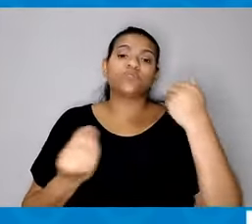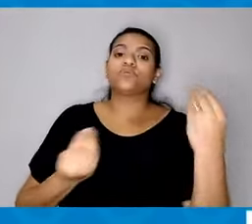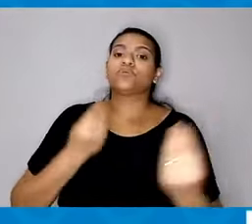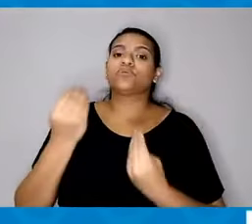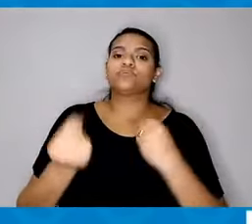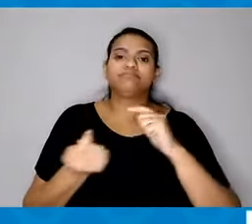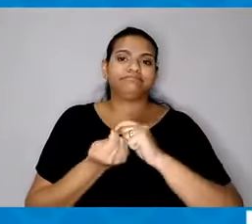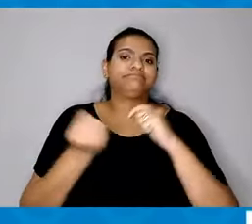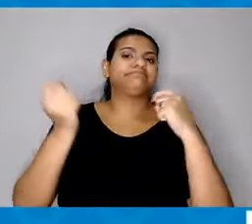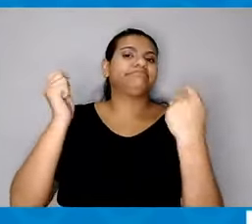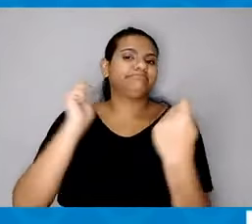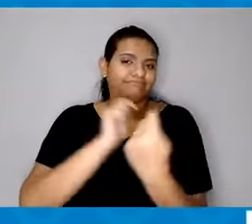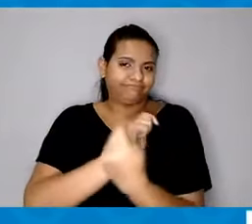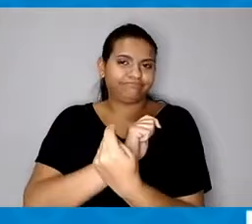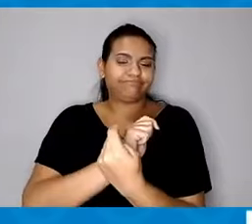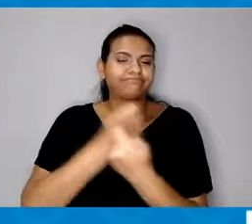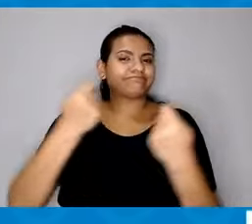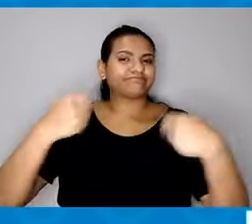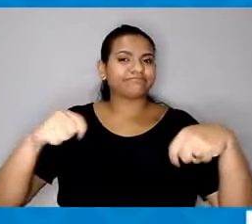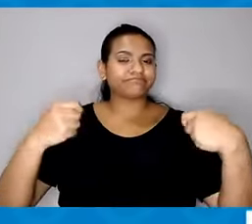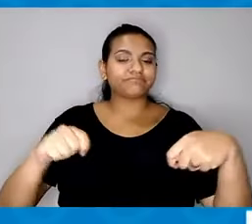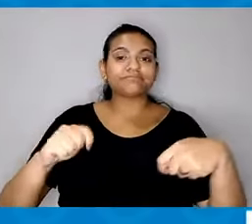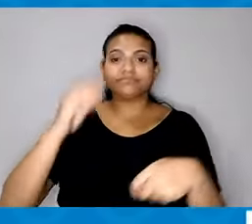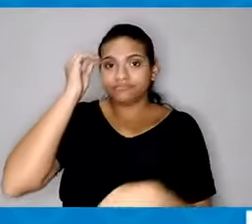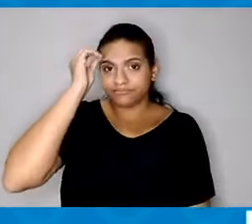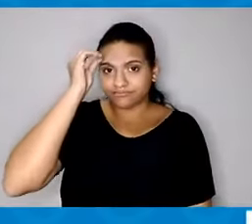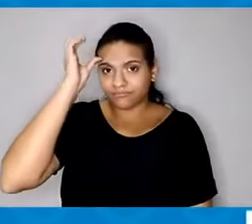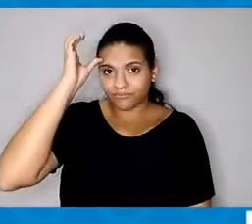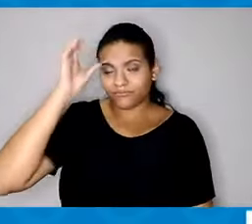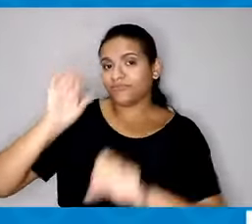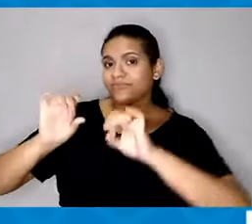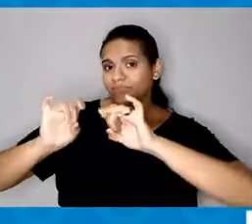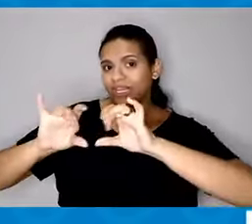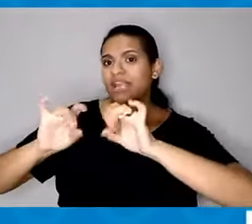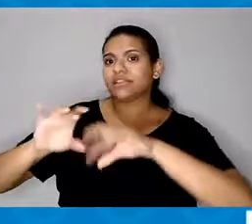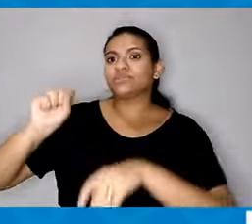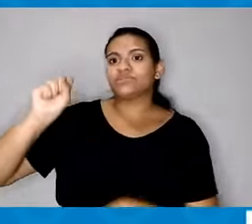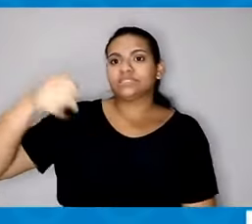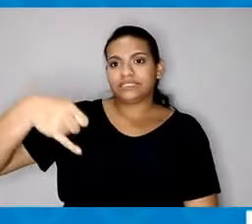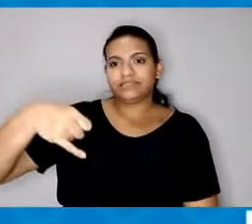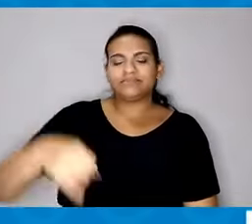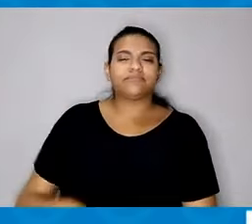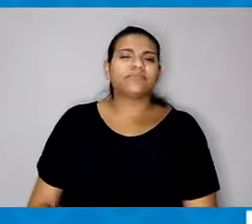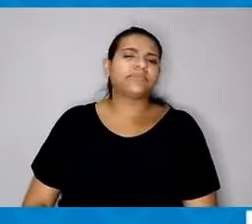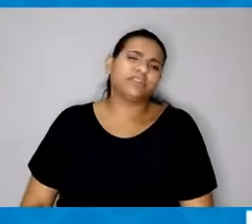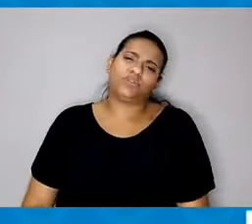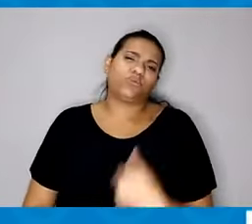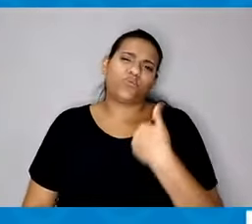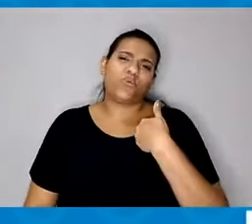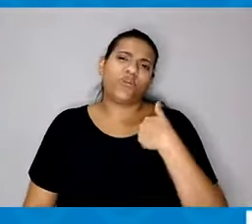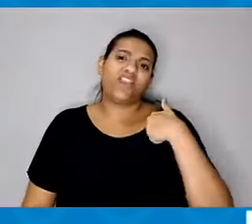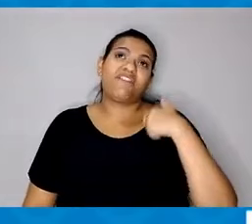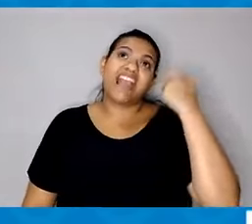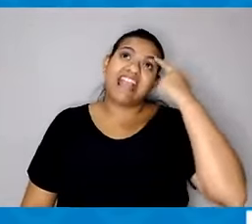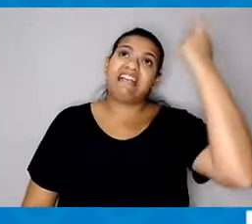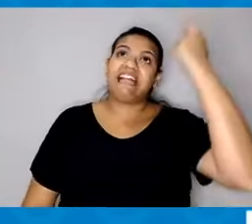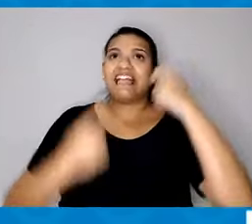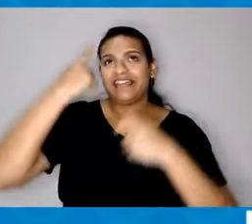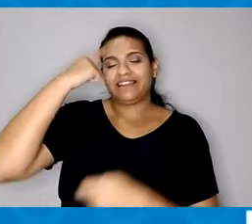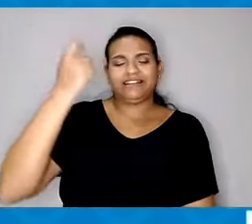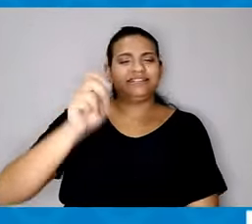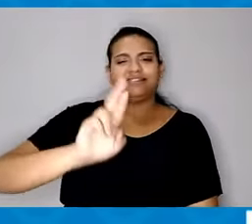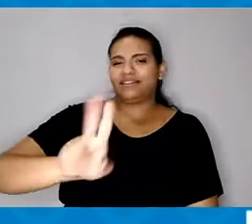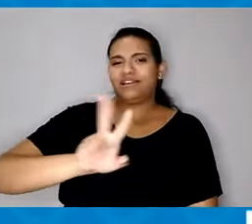professor tem que ter um conhecimento técnico também. Isso não é tirado, assim, eu não tirei isso da minha cabeça, eu fui adaptando coisas que já